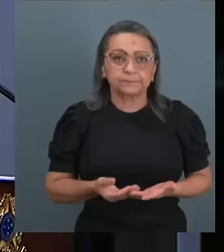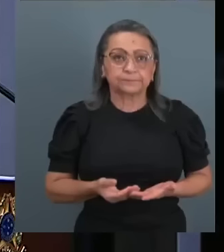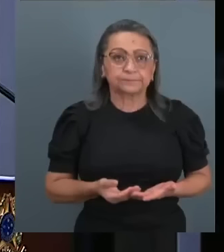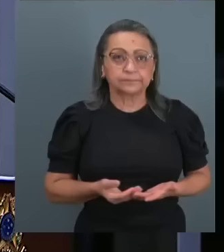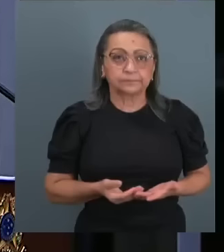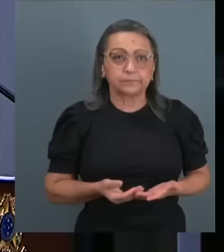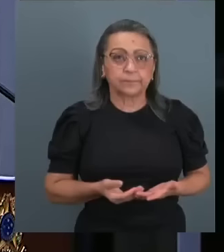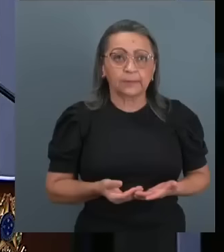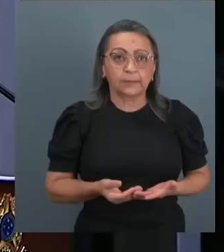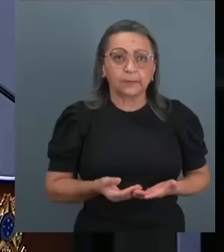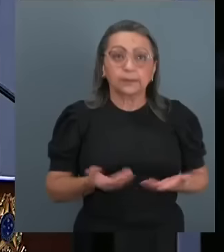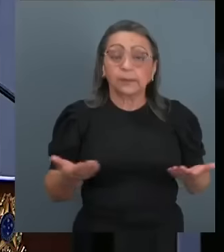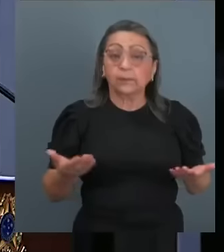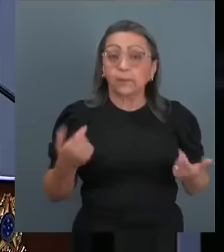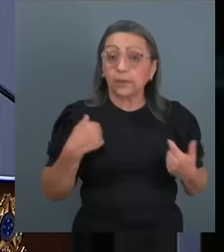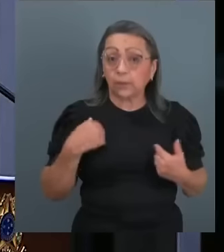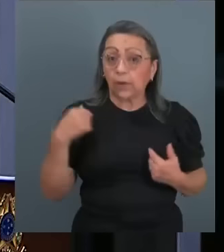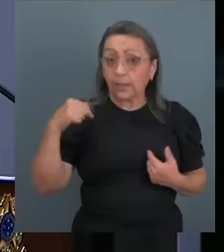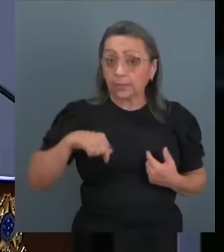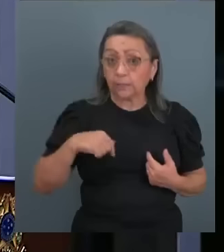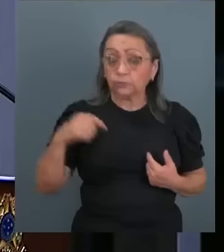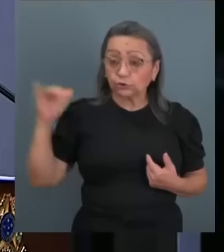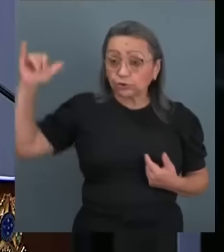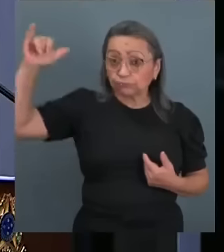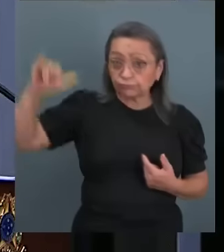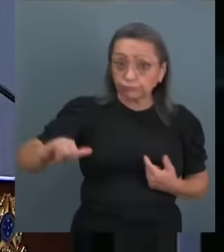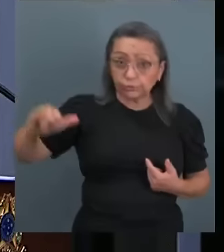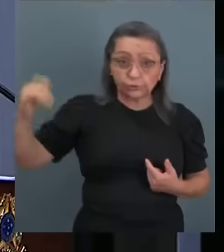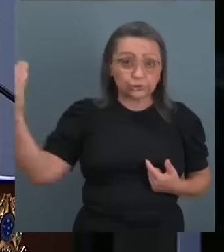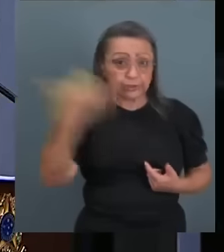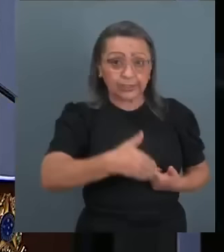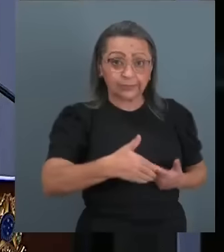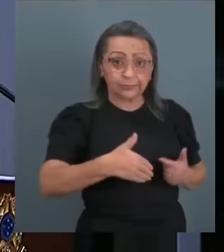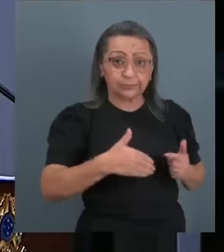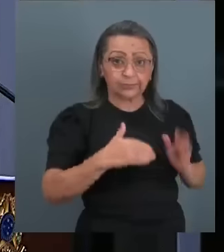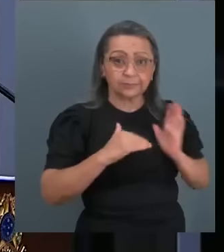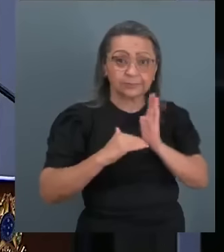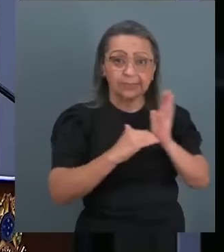inclusive estou chegando do aeroporto, direto aqui para o plenário do Senado,